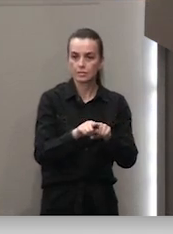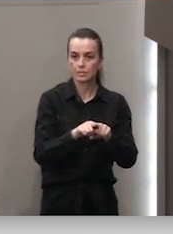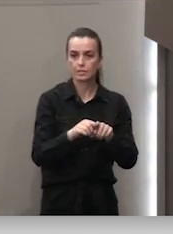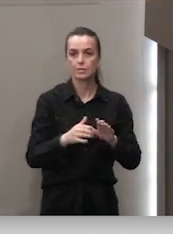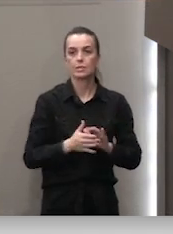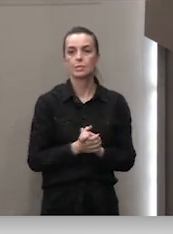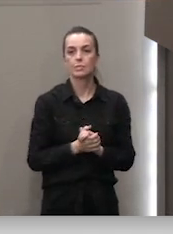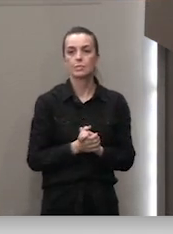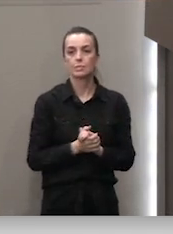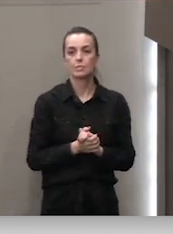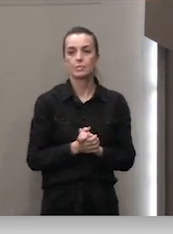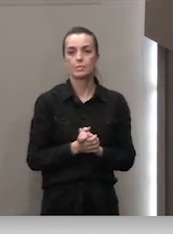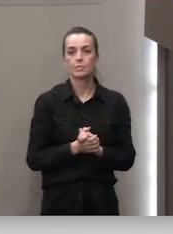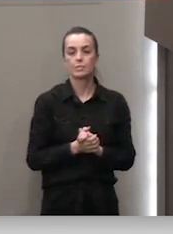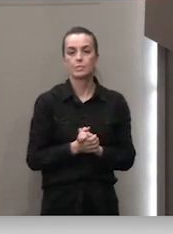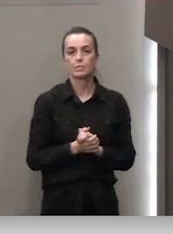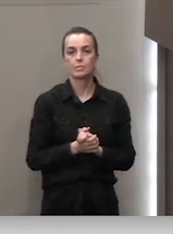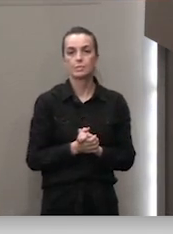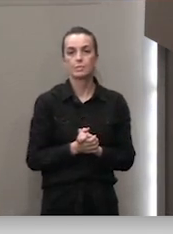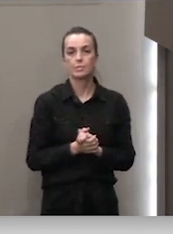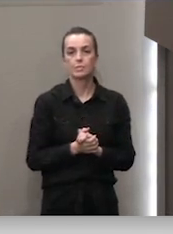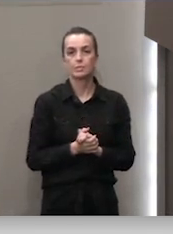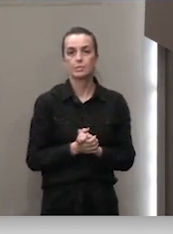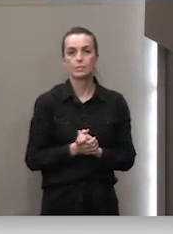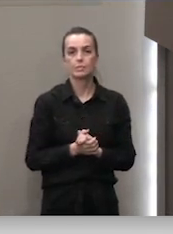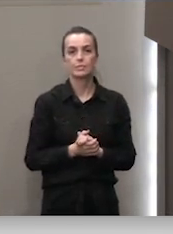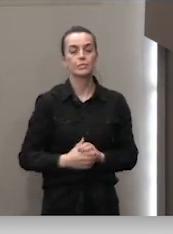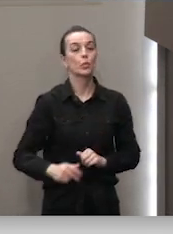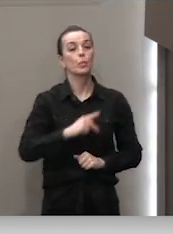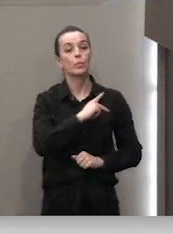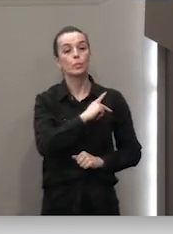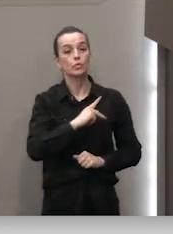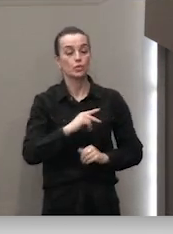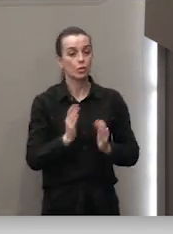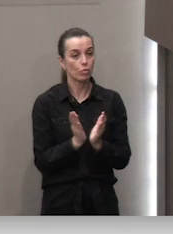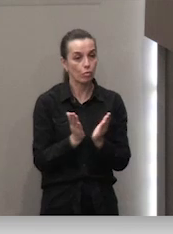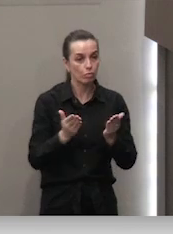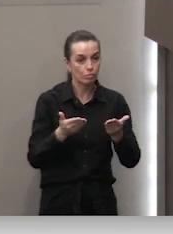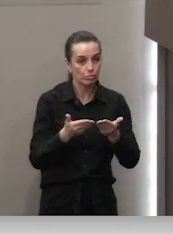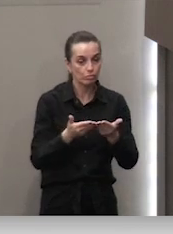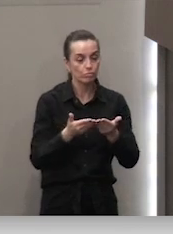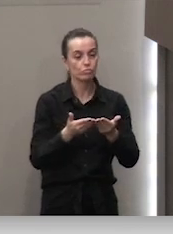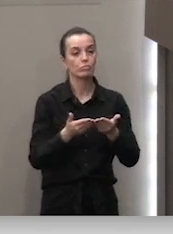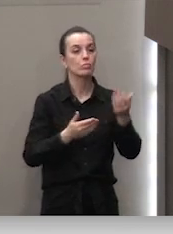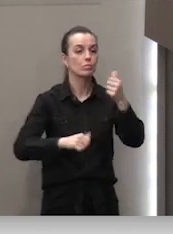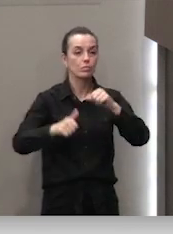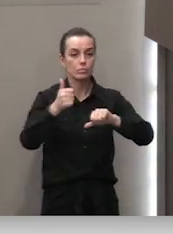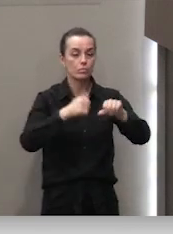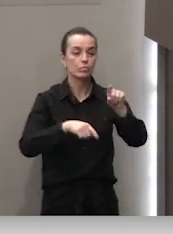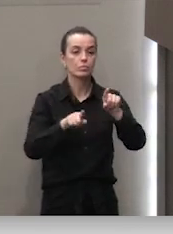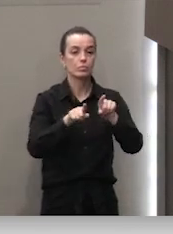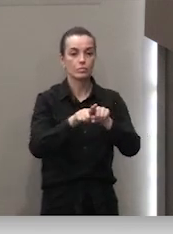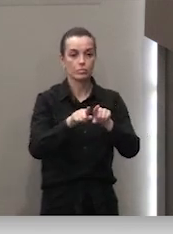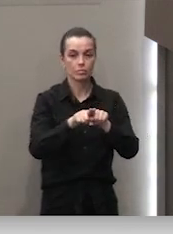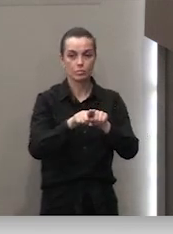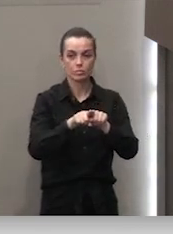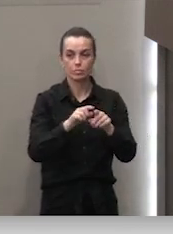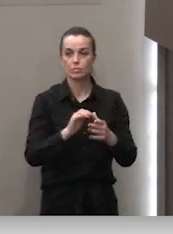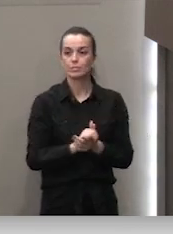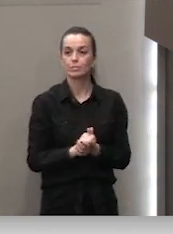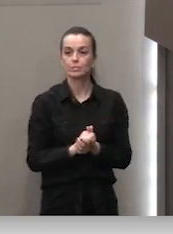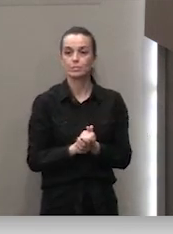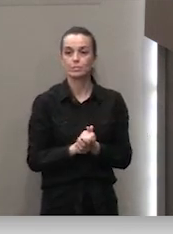os projetos que estão aí, tanto nas comissões, quanto estão sendo analisados na casa.